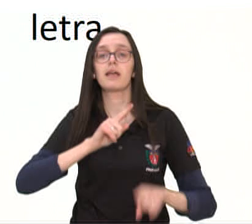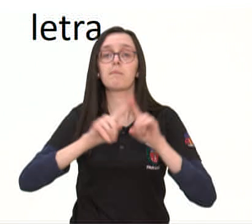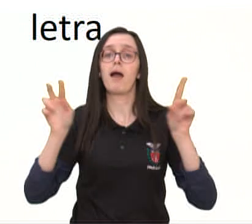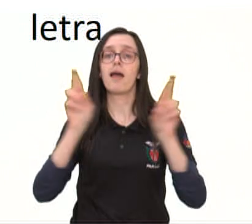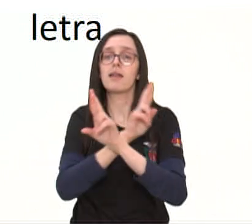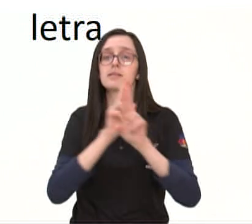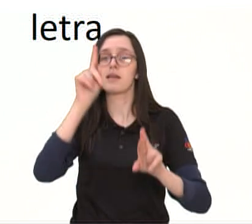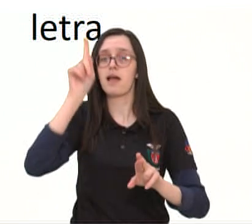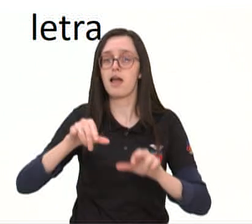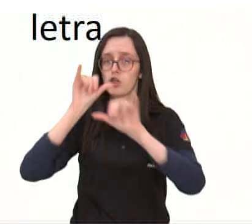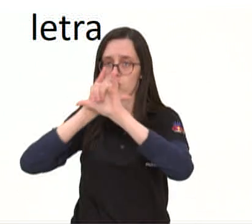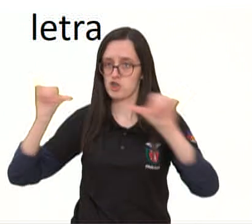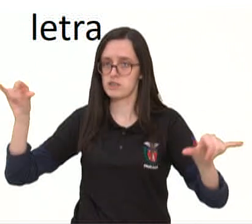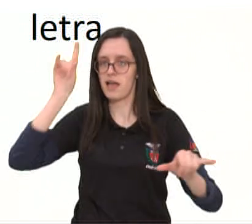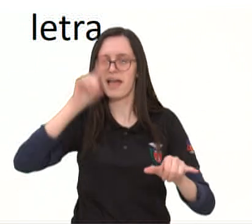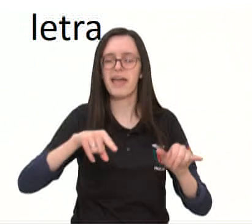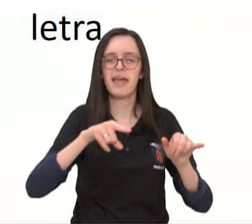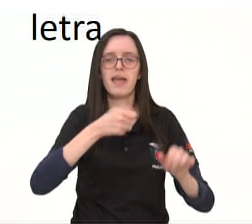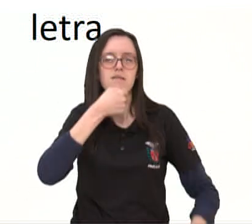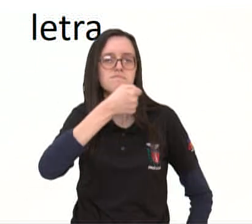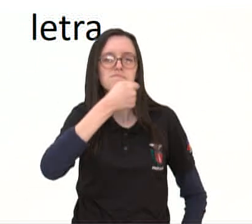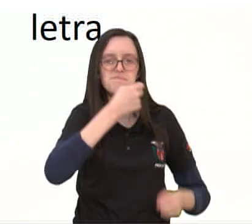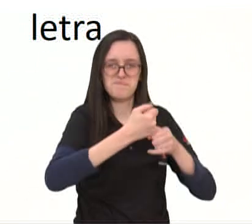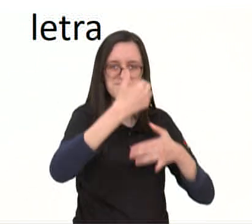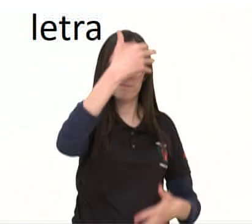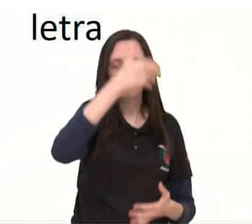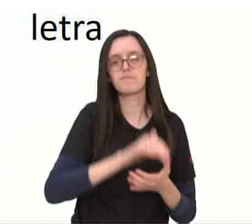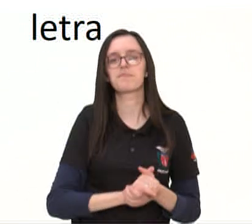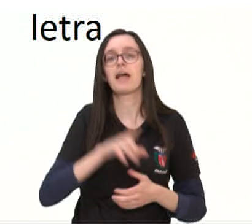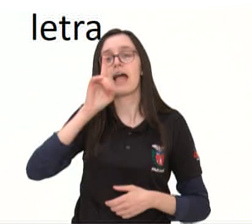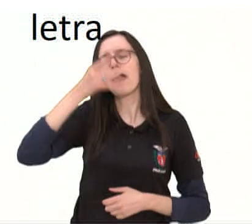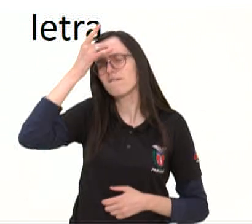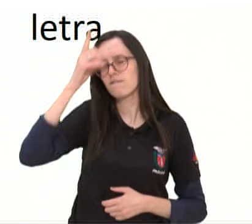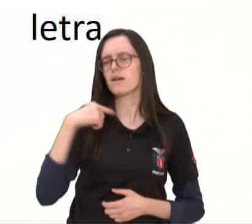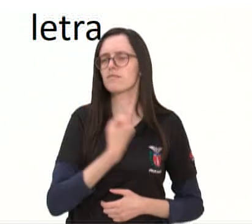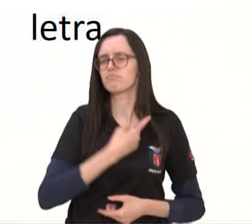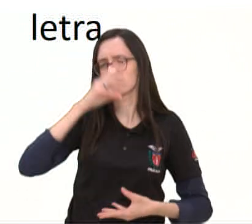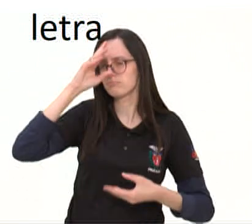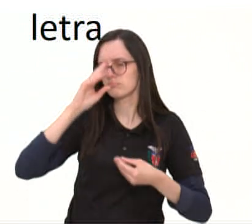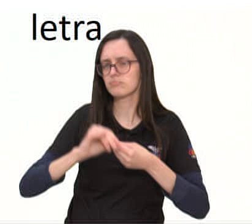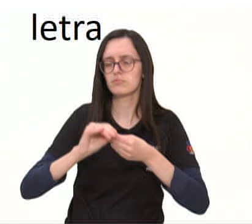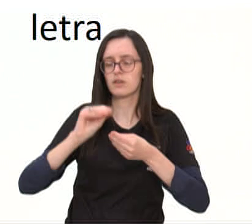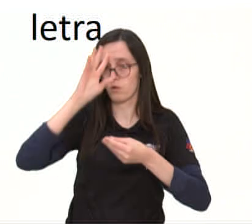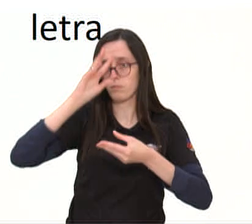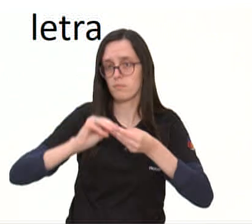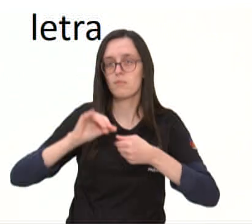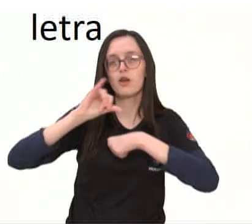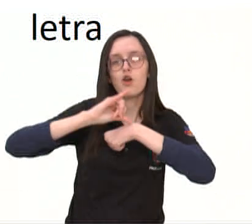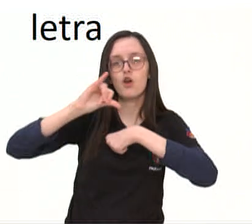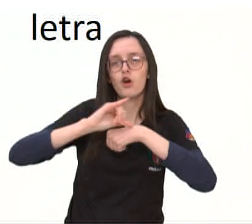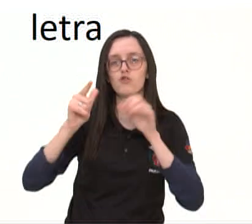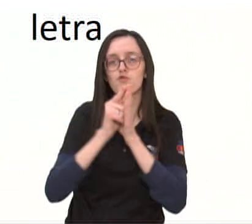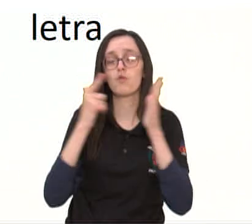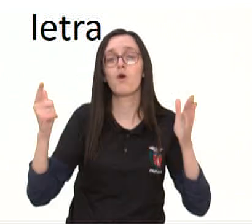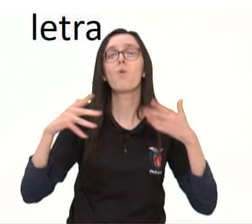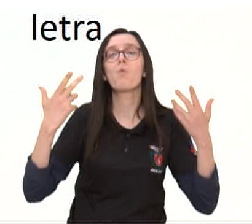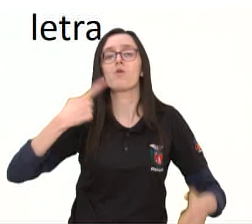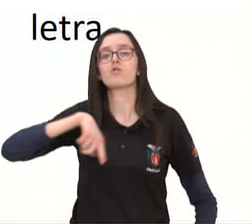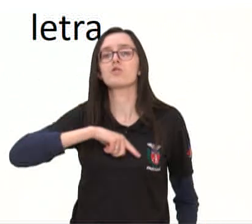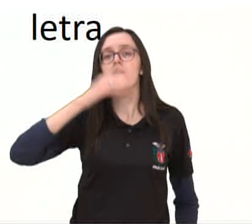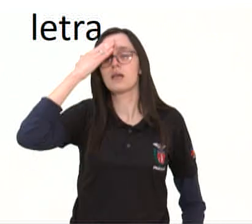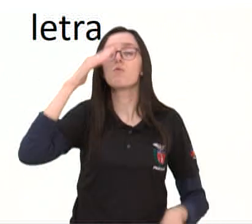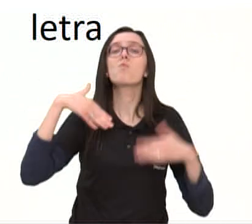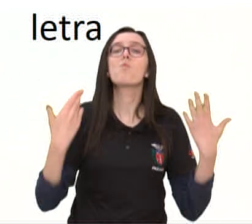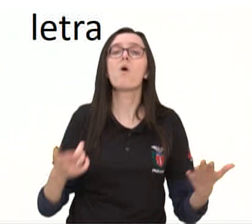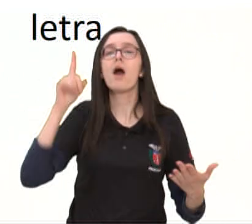direta com a notícia. É mais fácil compreendermos uma crônica jornalística quando sabemos qual